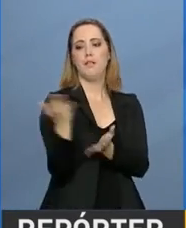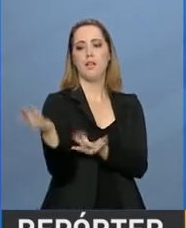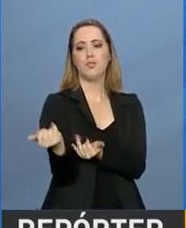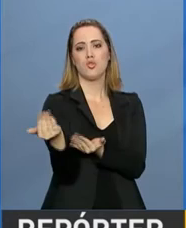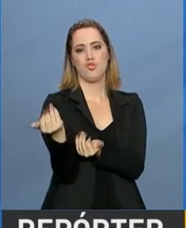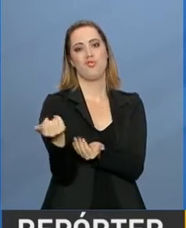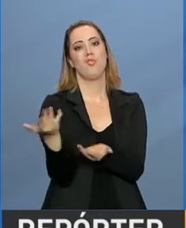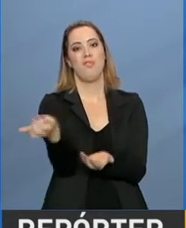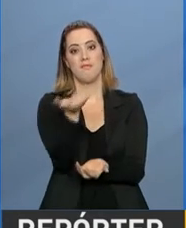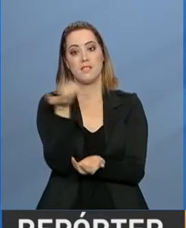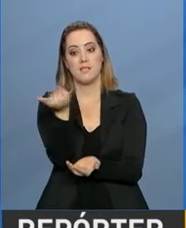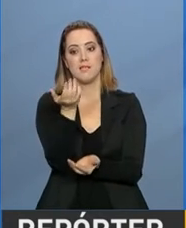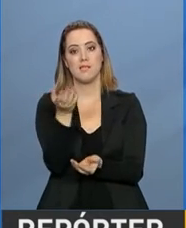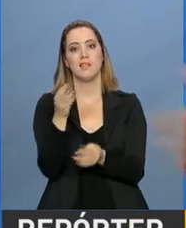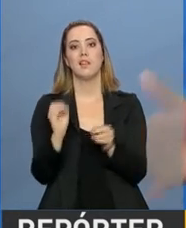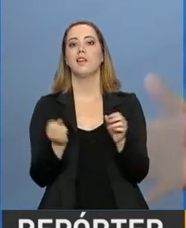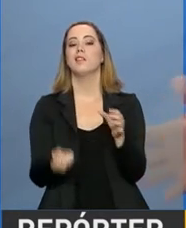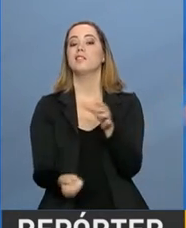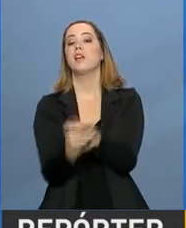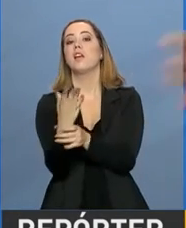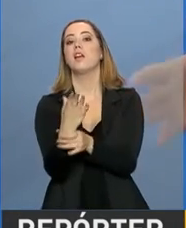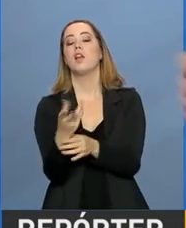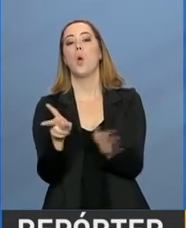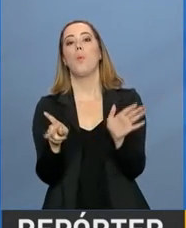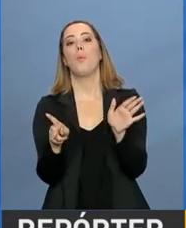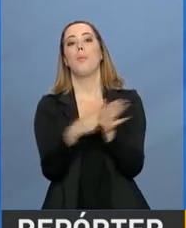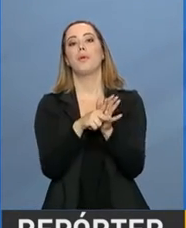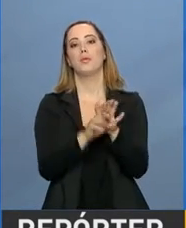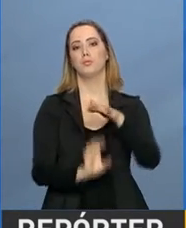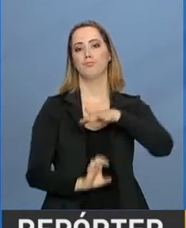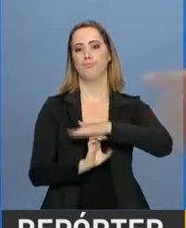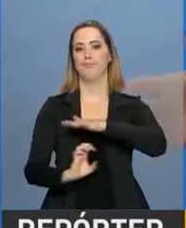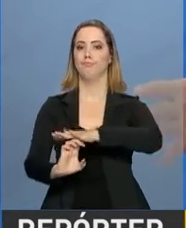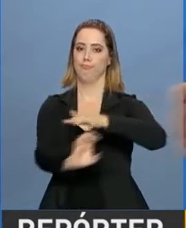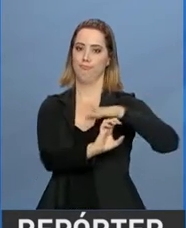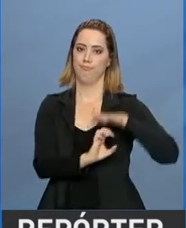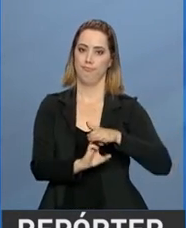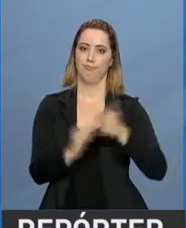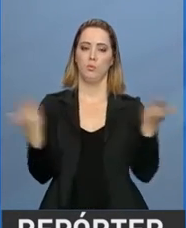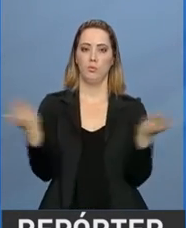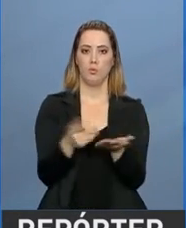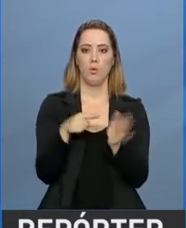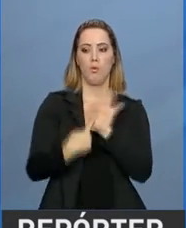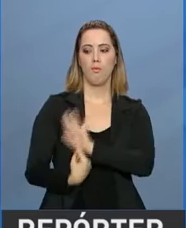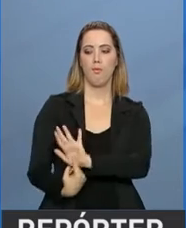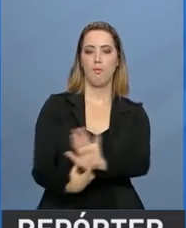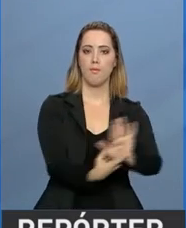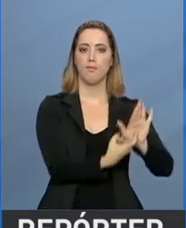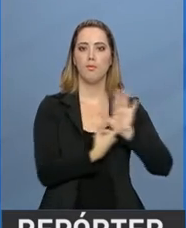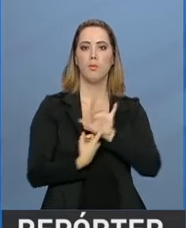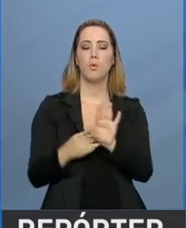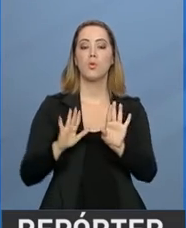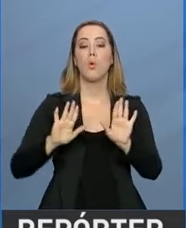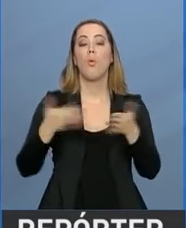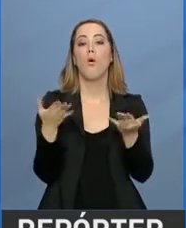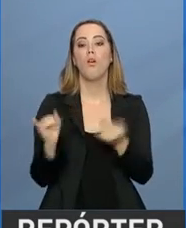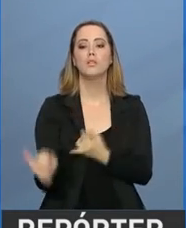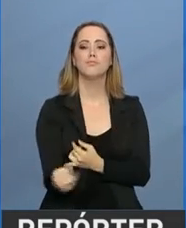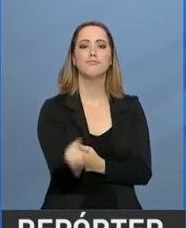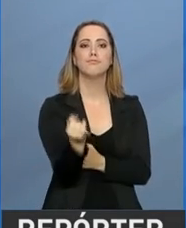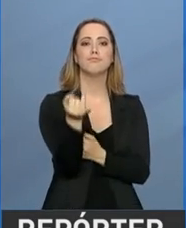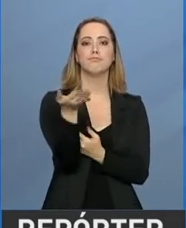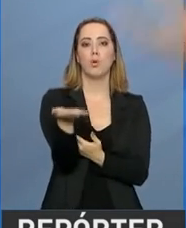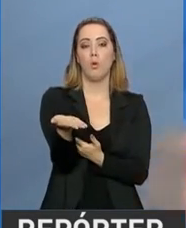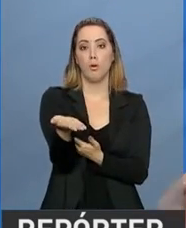montar o seu próprio negócio e aí está justamente o espaço de oportunidade para que cursos